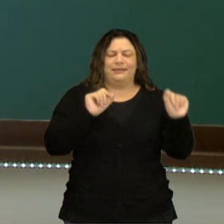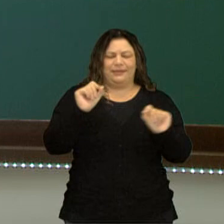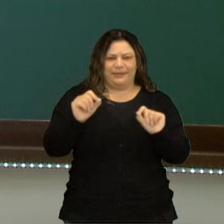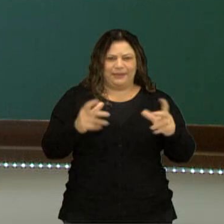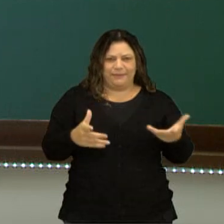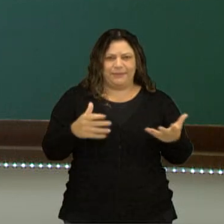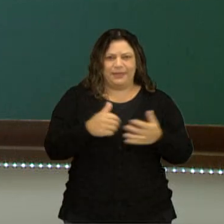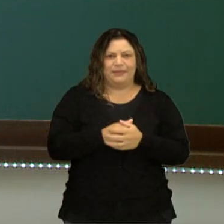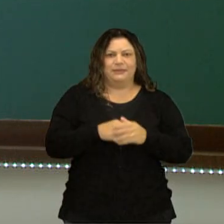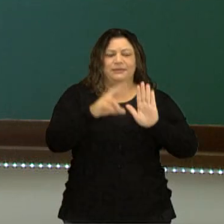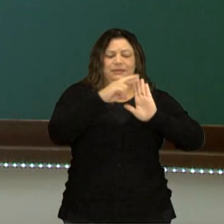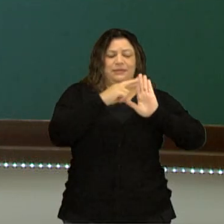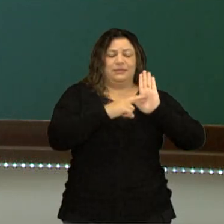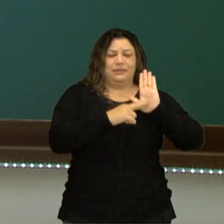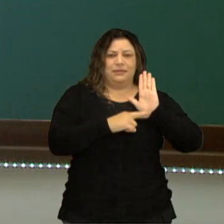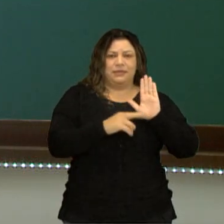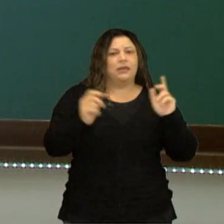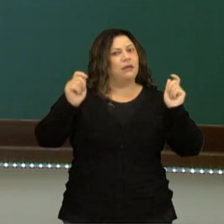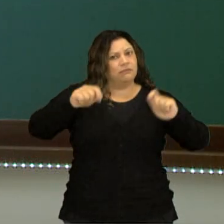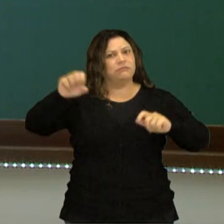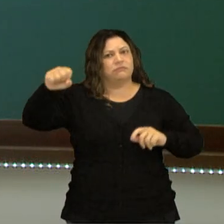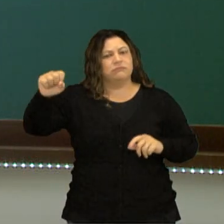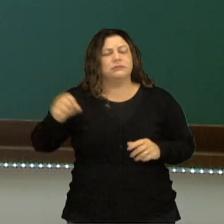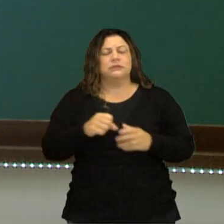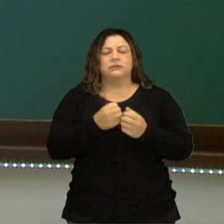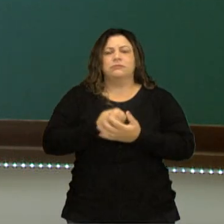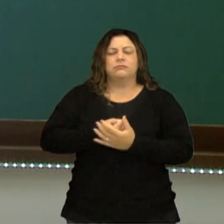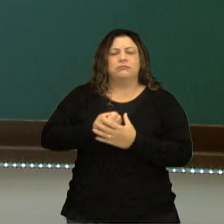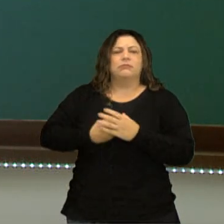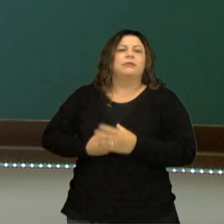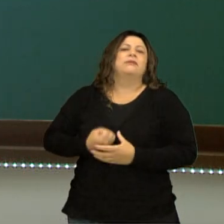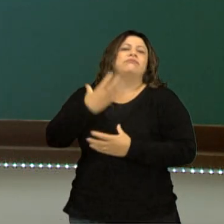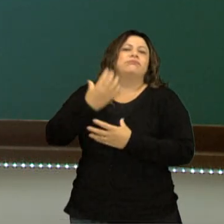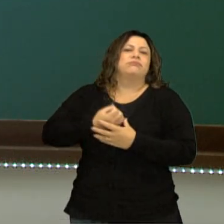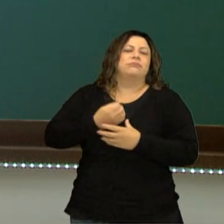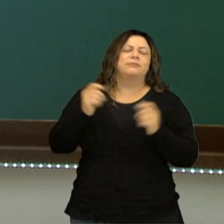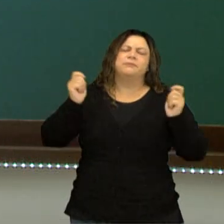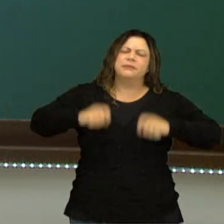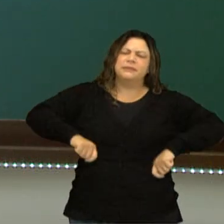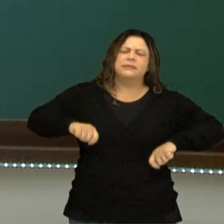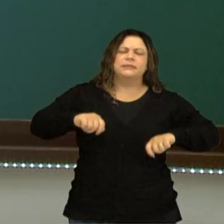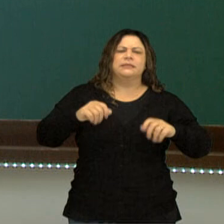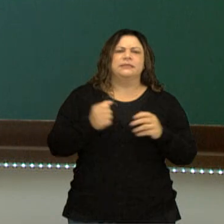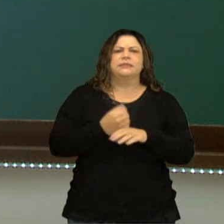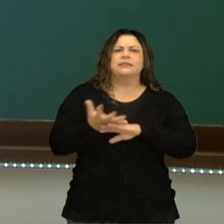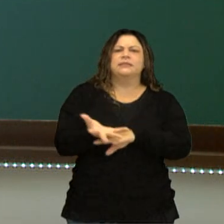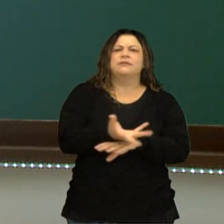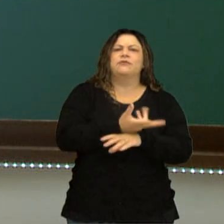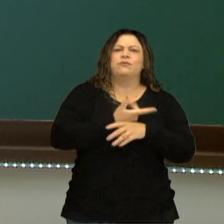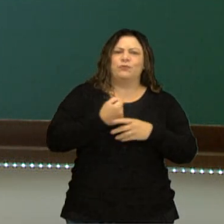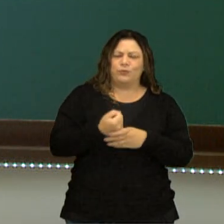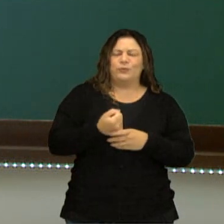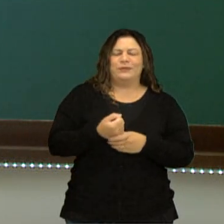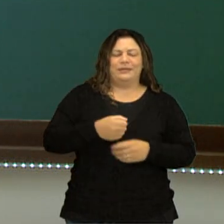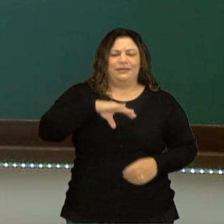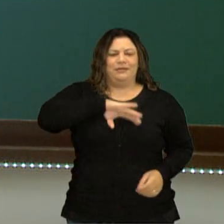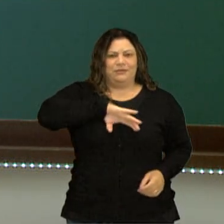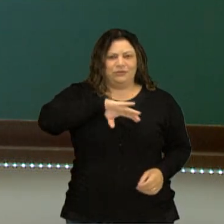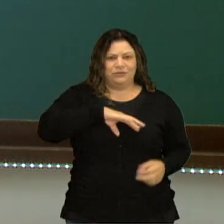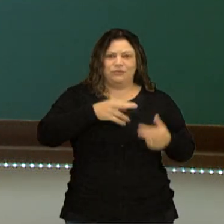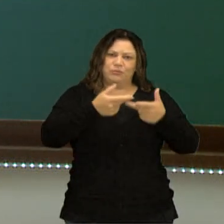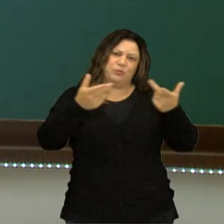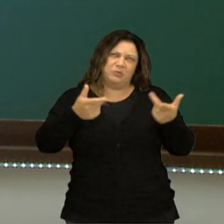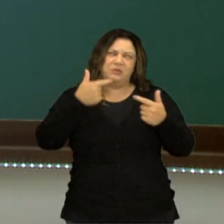mas para formular o poema, elaborar o poema, ele precisa ter o domínio para que o poema tenha sonoridade,